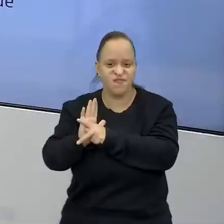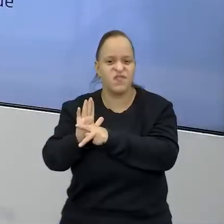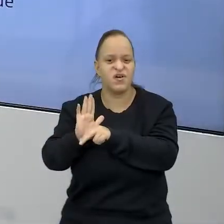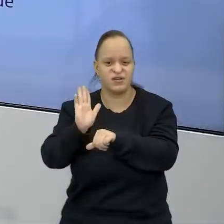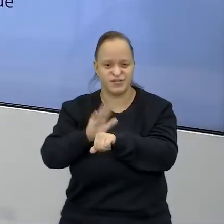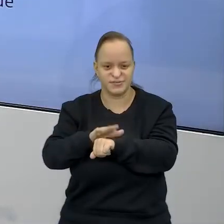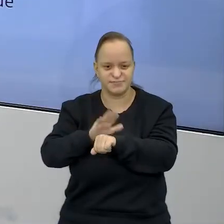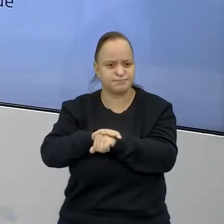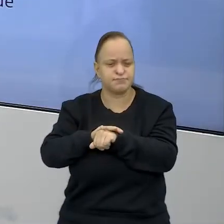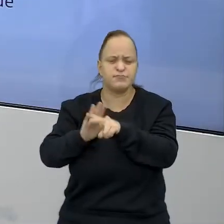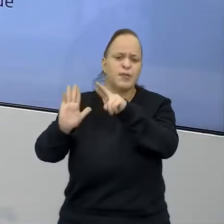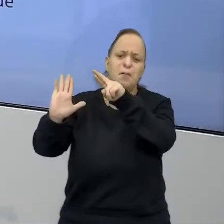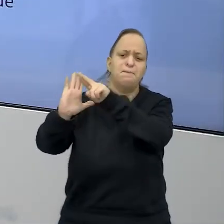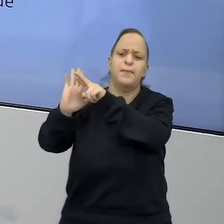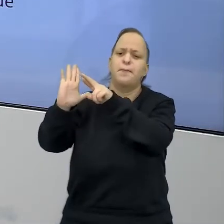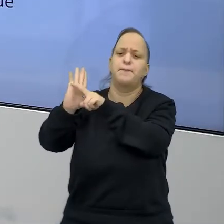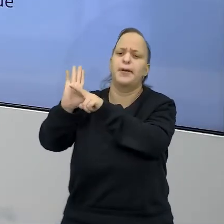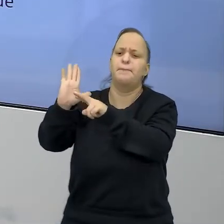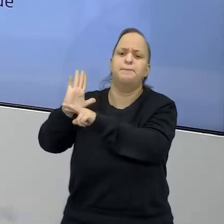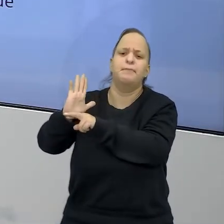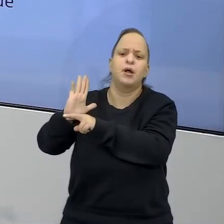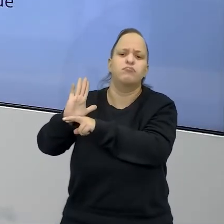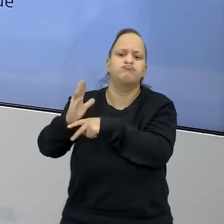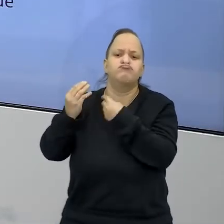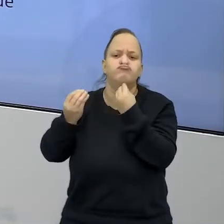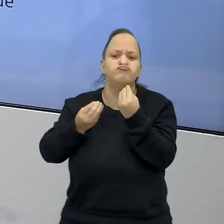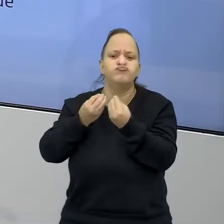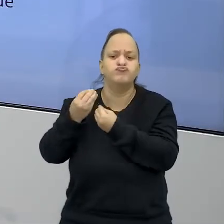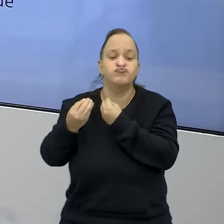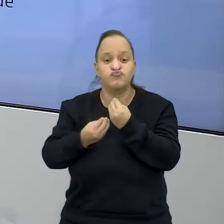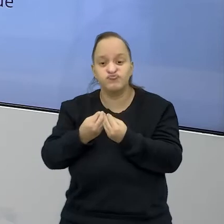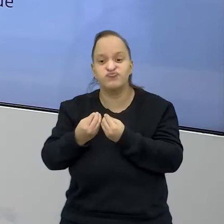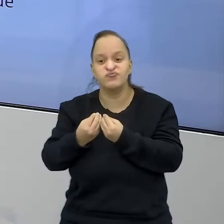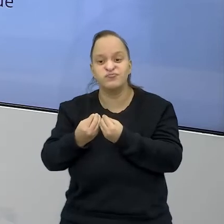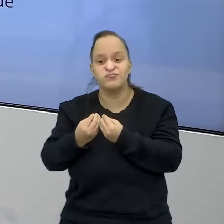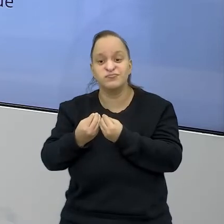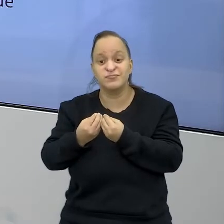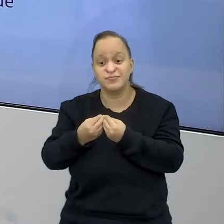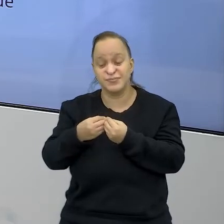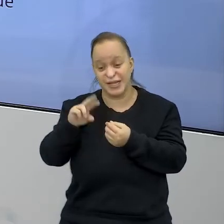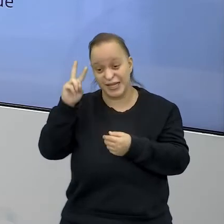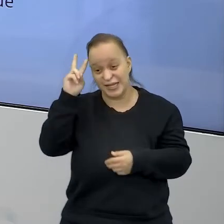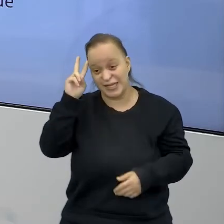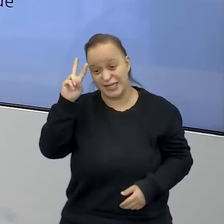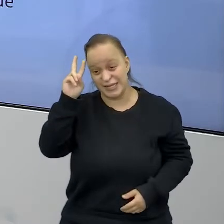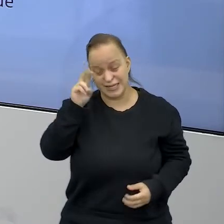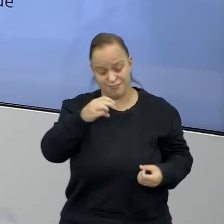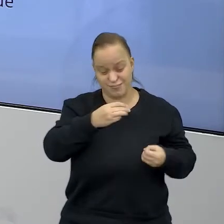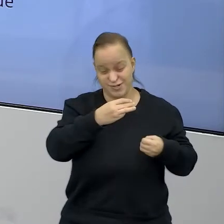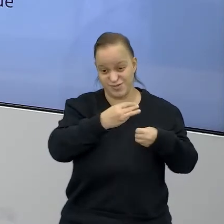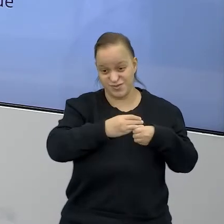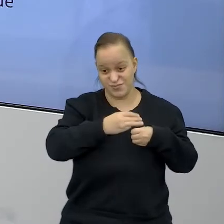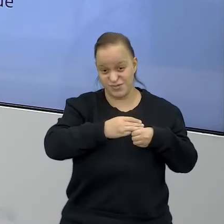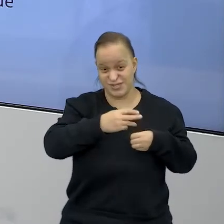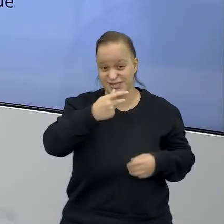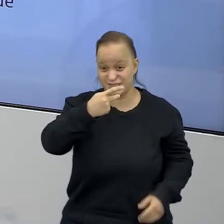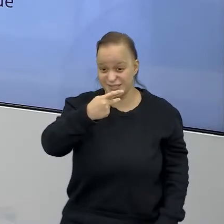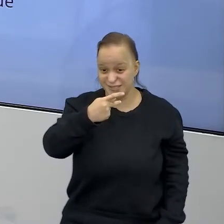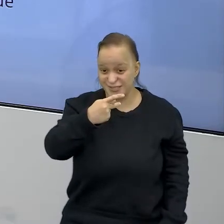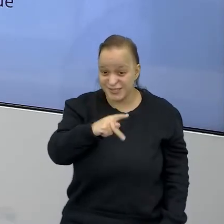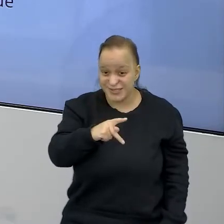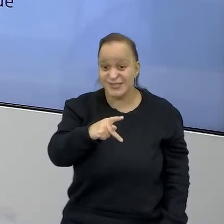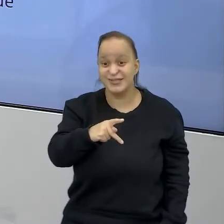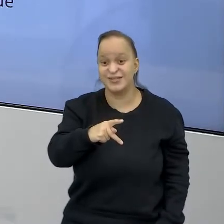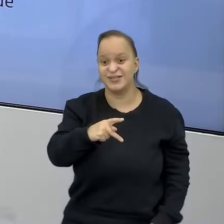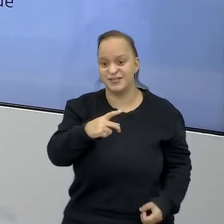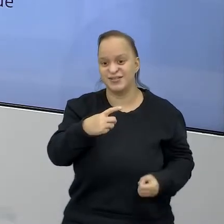regras? Todas essas regras aqui veio do plano diretor do município de Xandópolis.